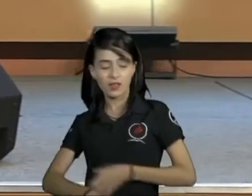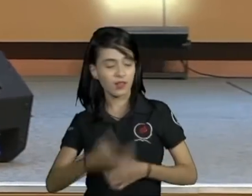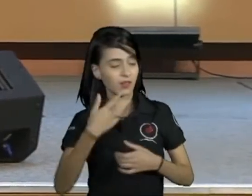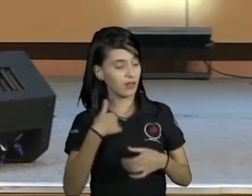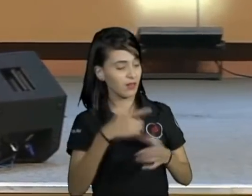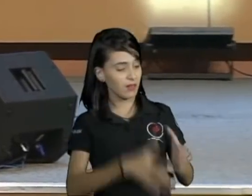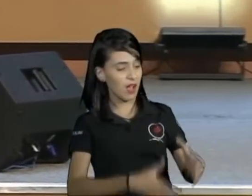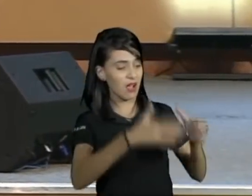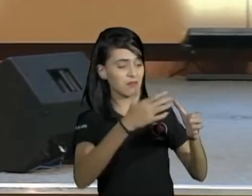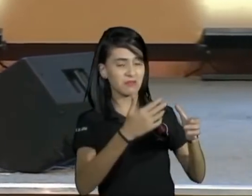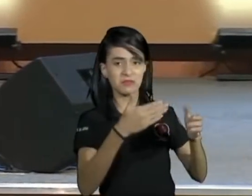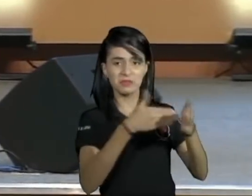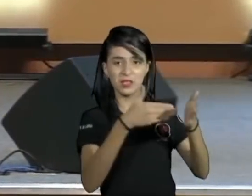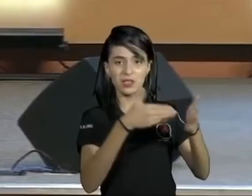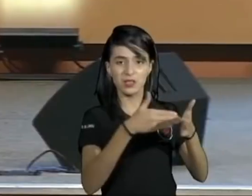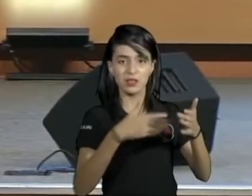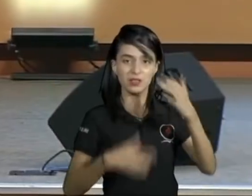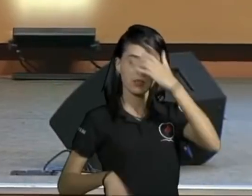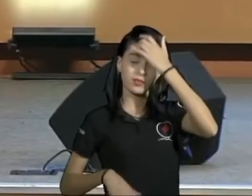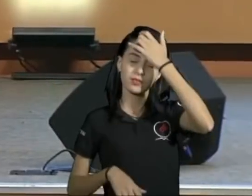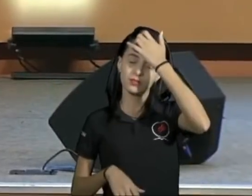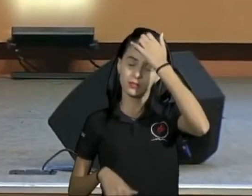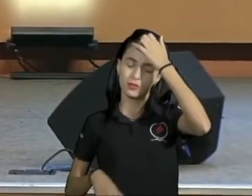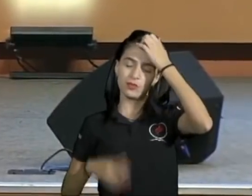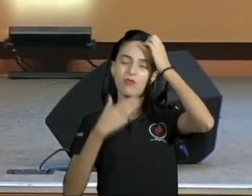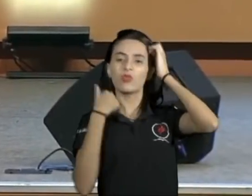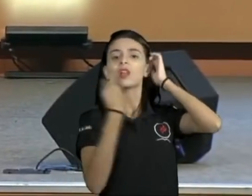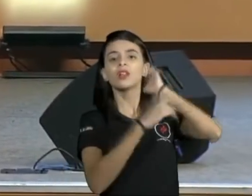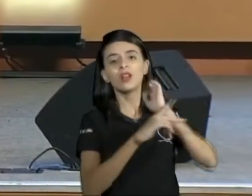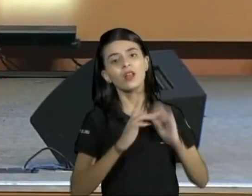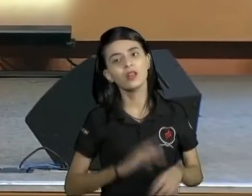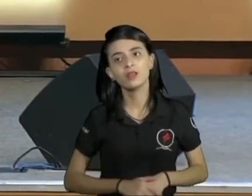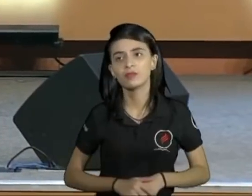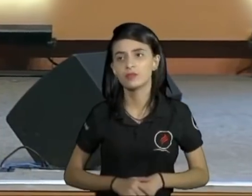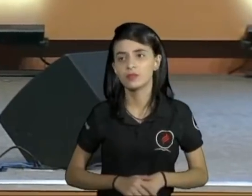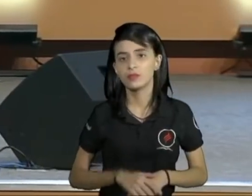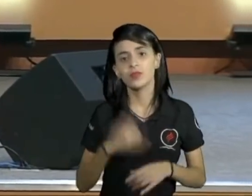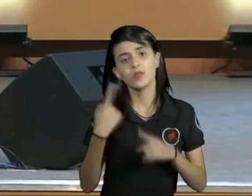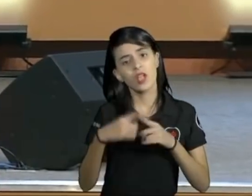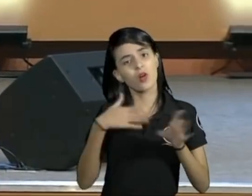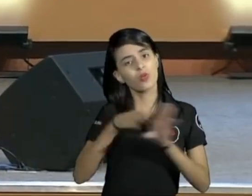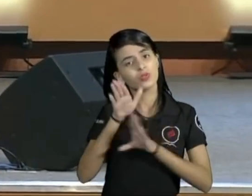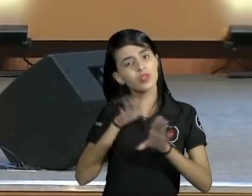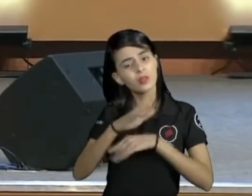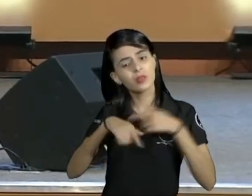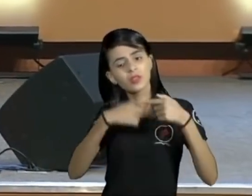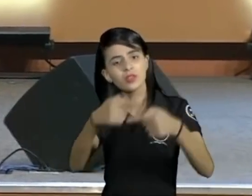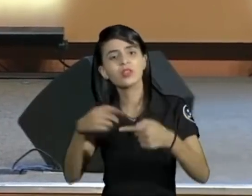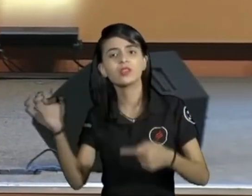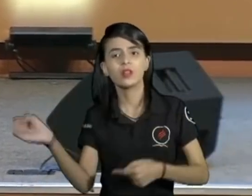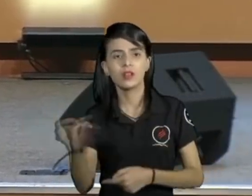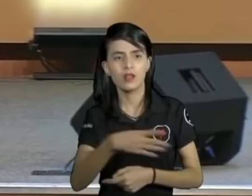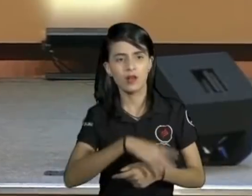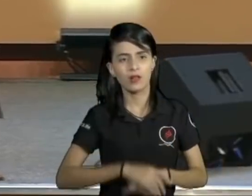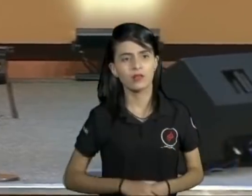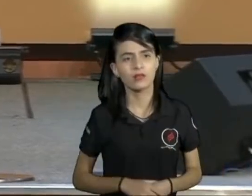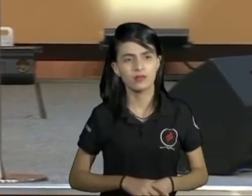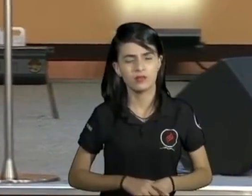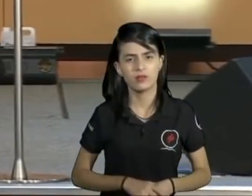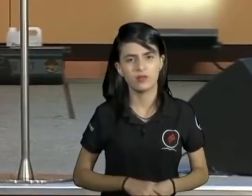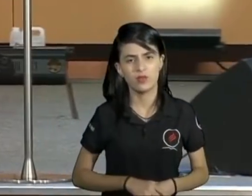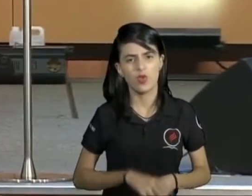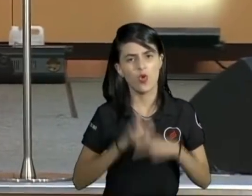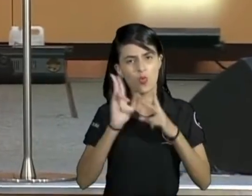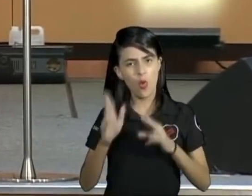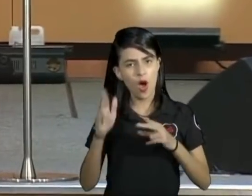da sua vida os salmos 78 é interessante é porque vem dando um conselho para geração nova não